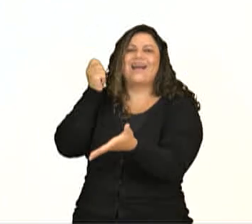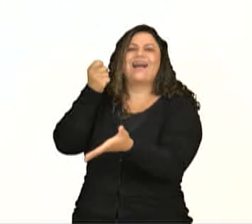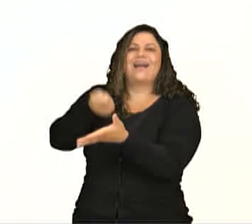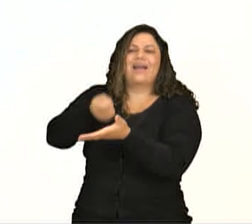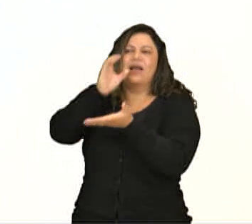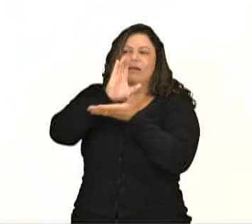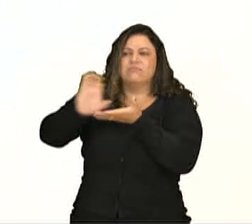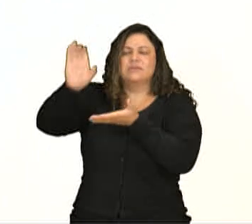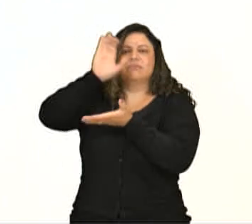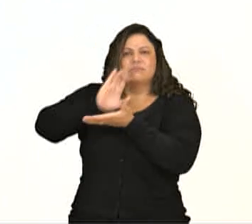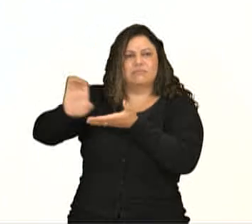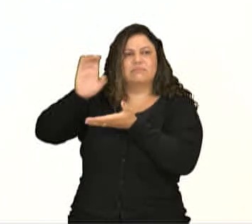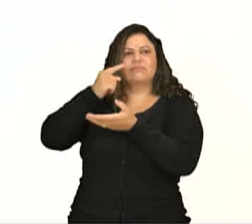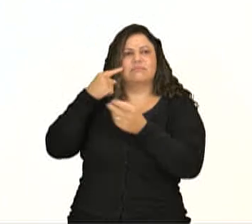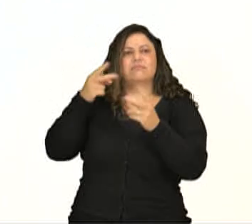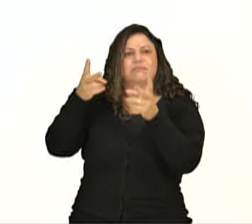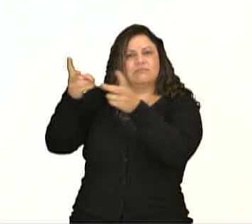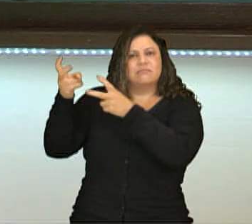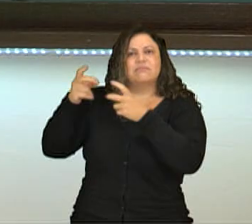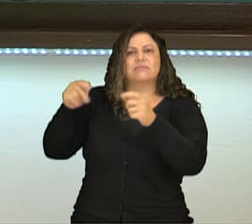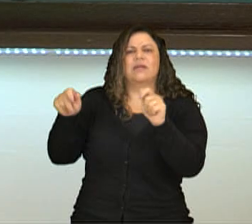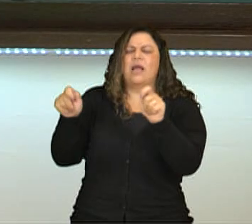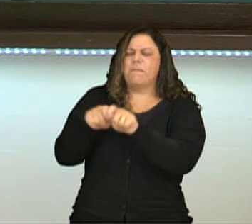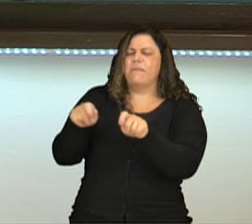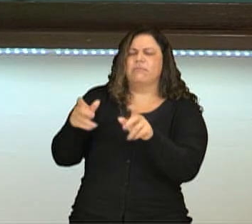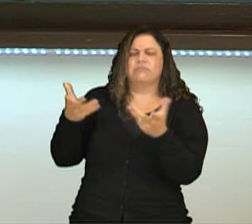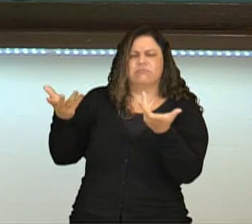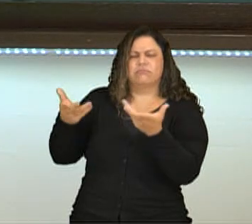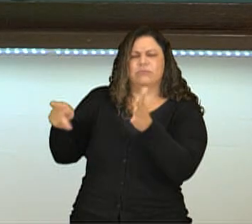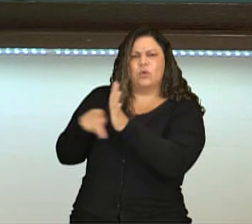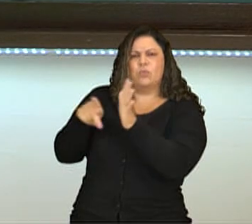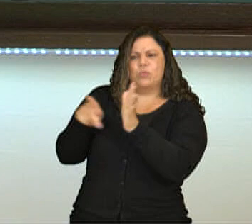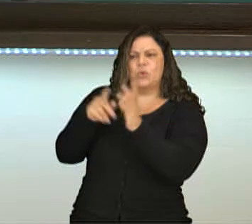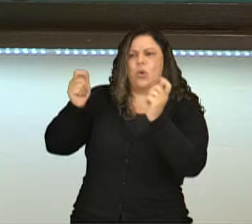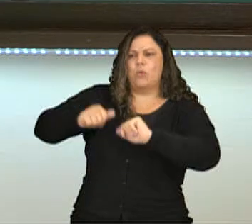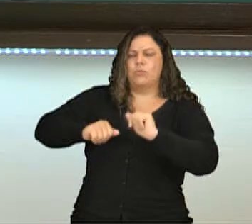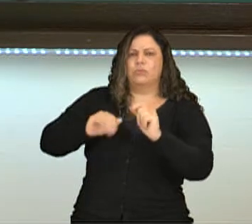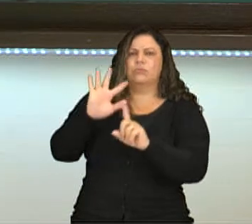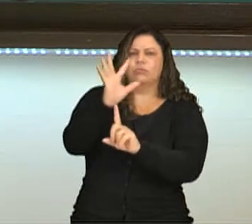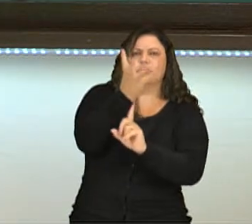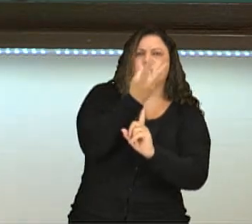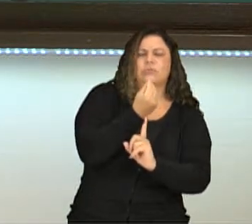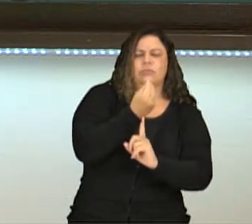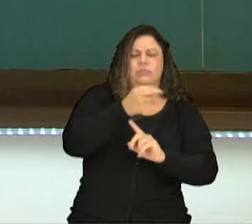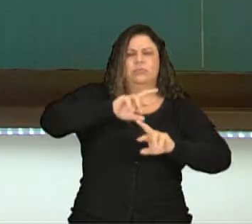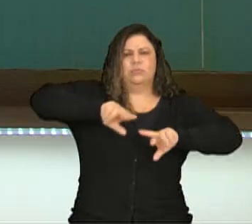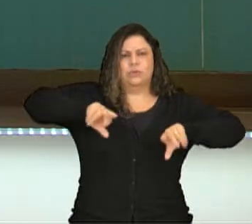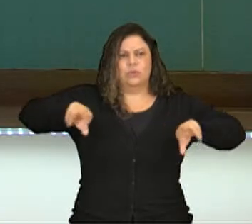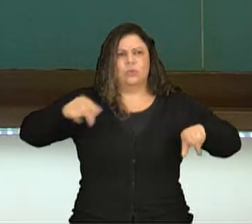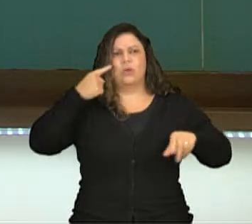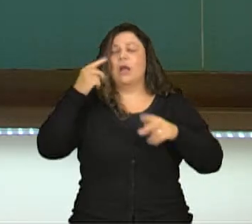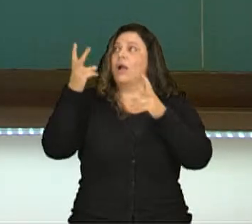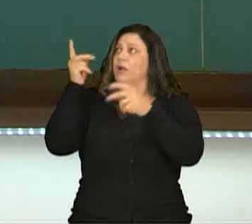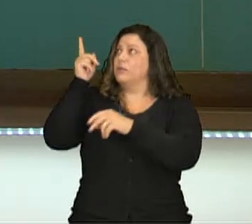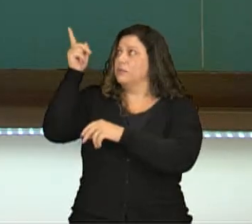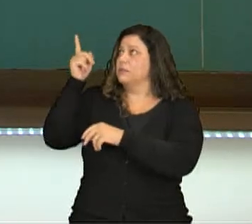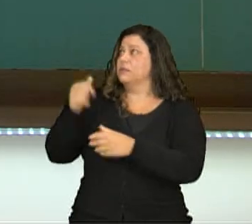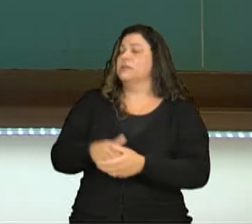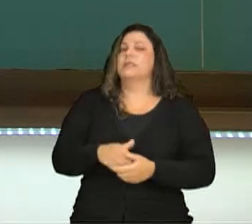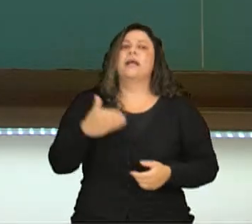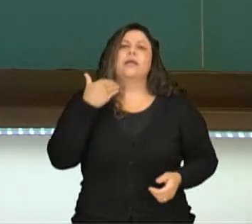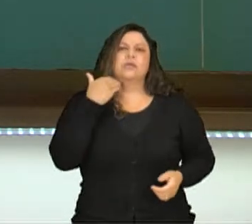no caso aqui o Lorenzo de Médici, né? E também para os artistas fazerem outras obras. Lorenzo de Médici, de uma família de